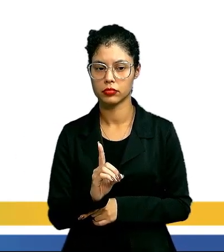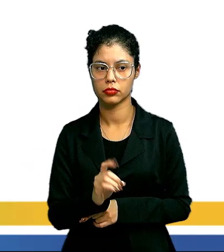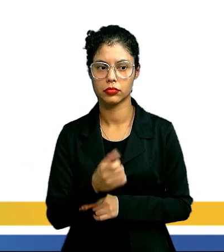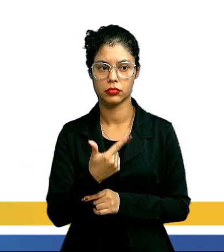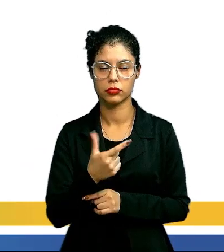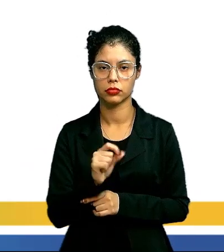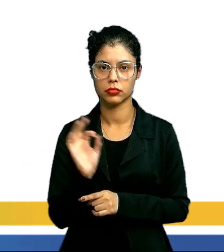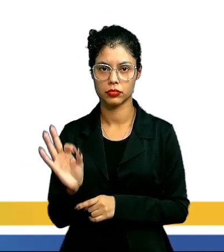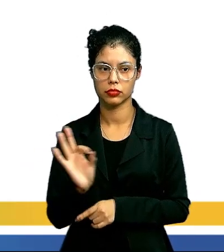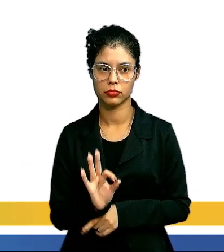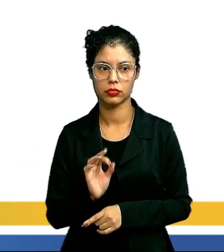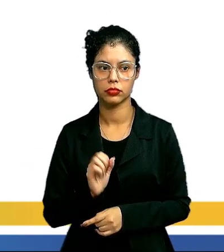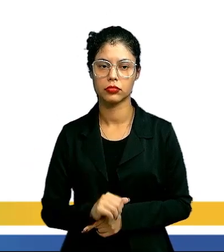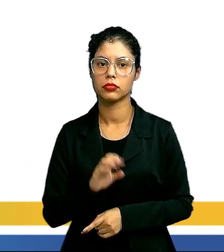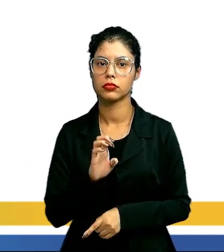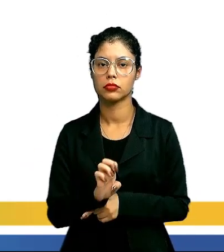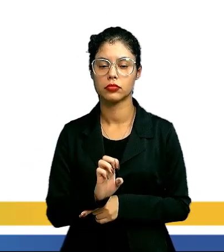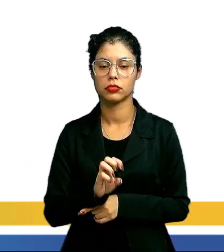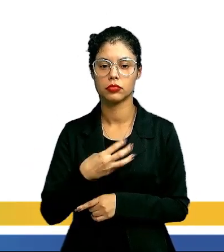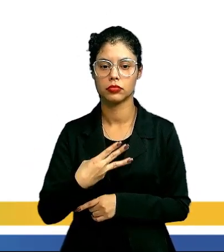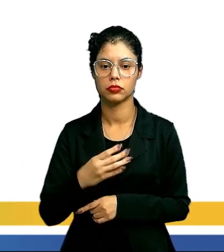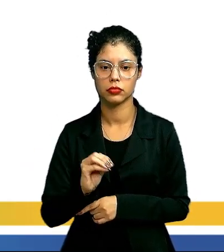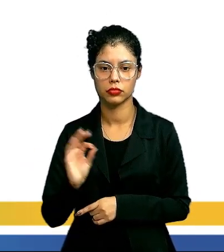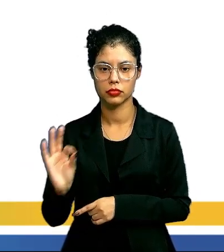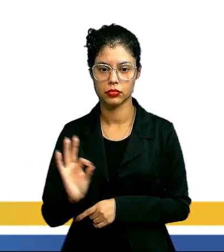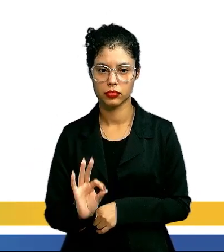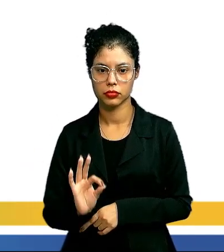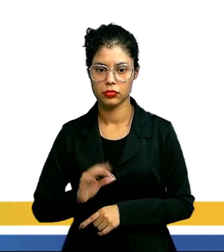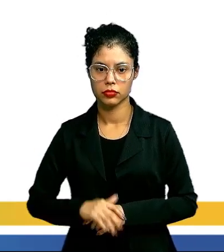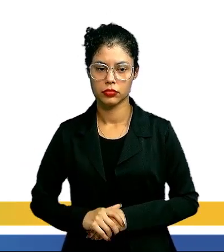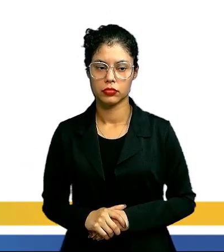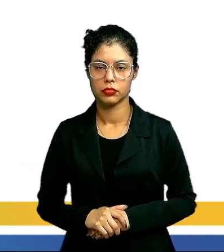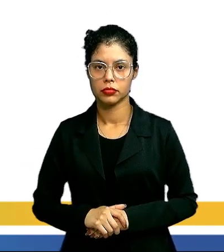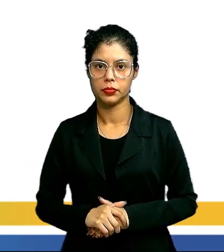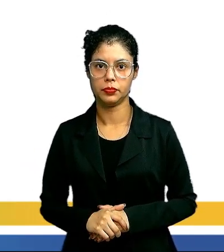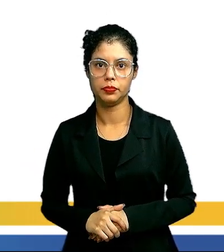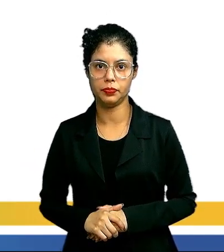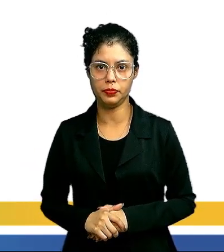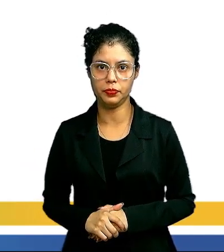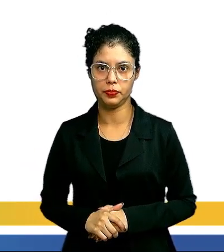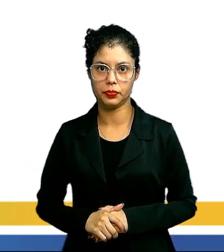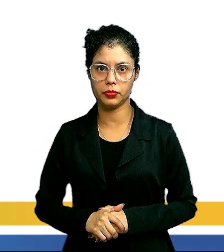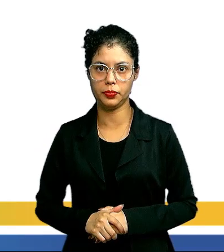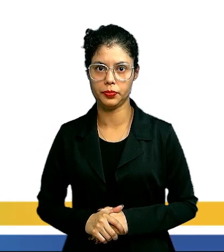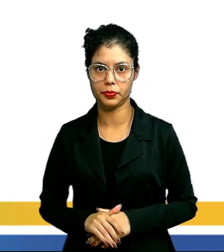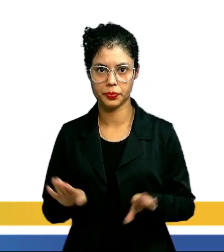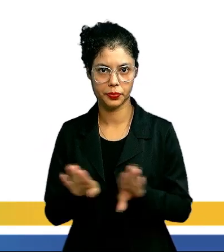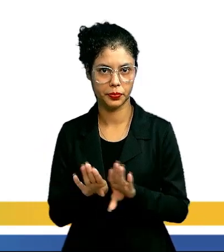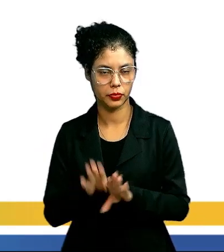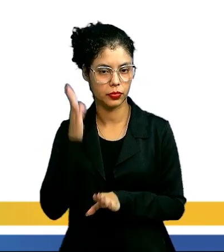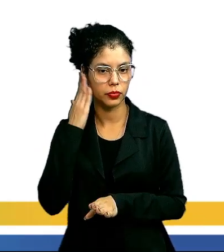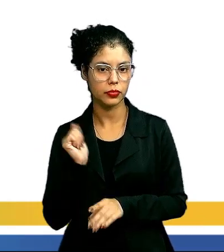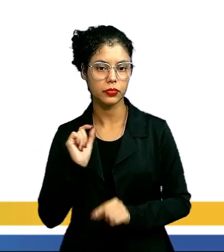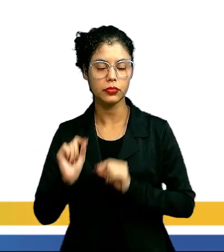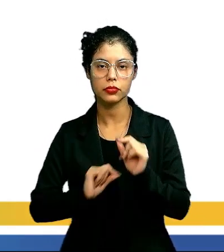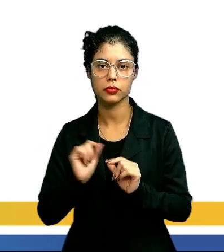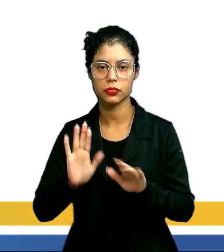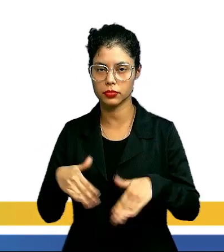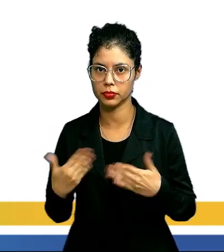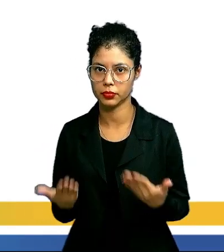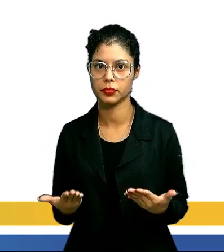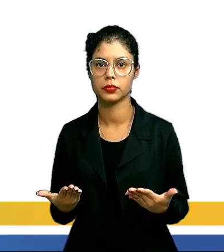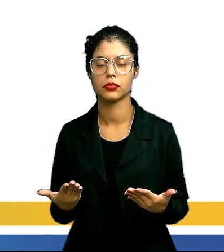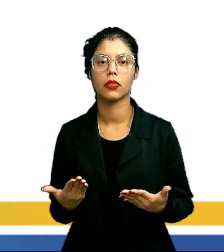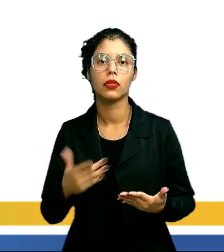Alternativa de 20% e alternativa aí 30% OK então nós vamos saber qual